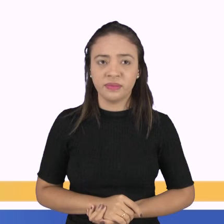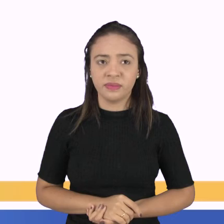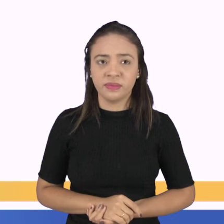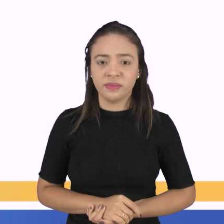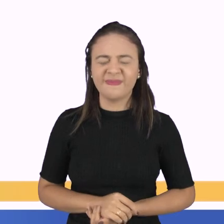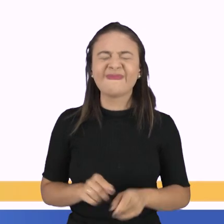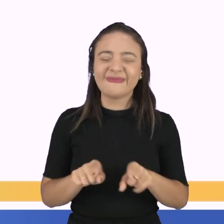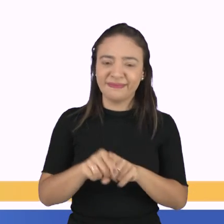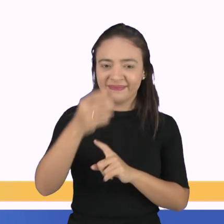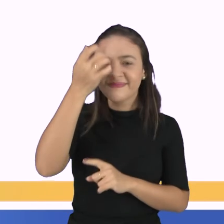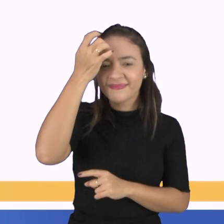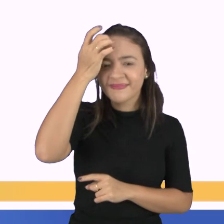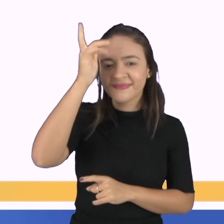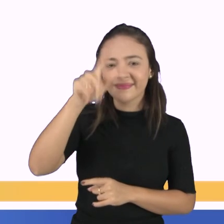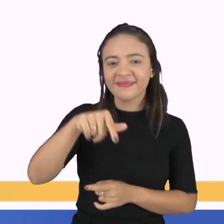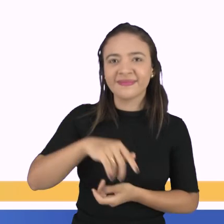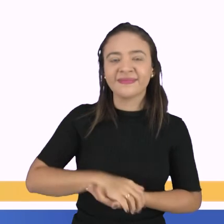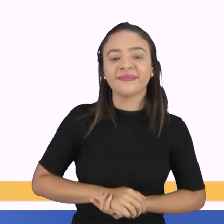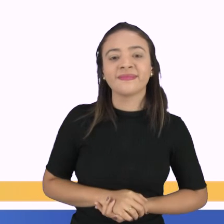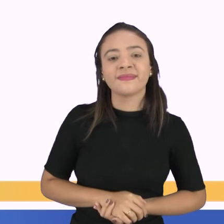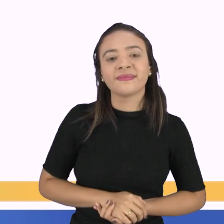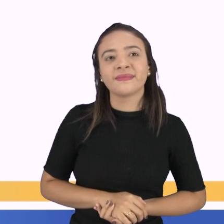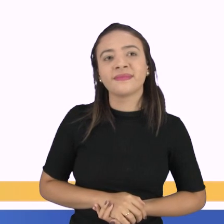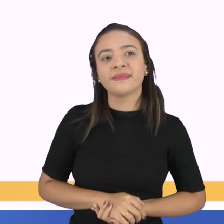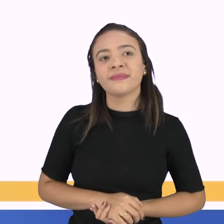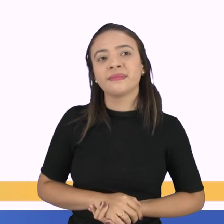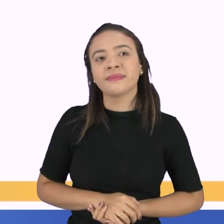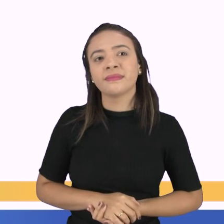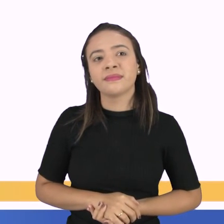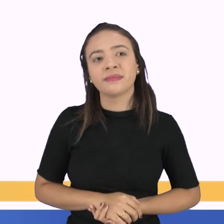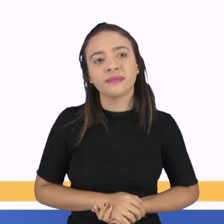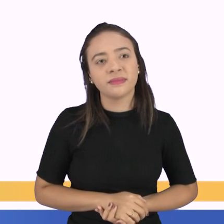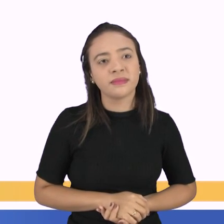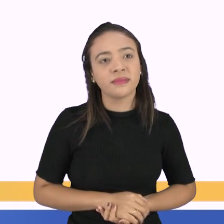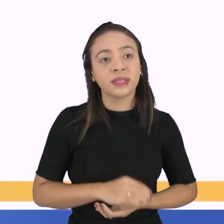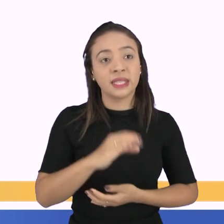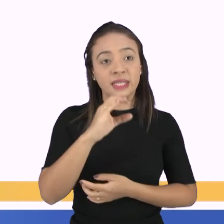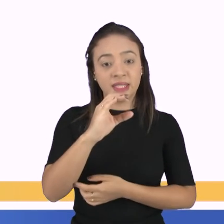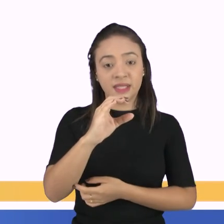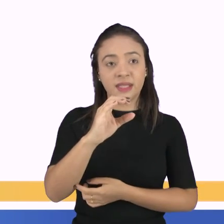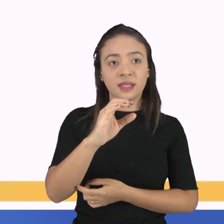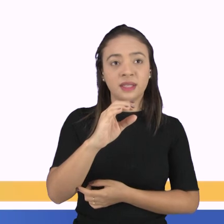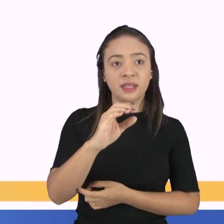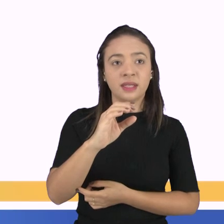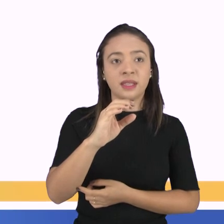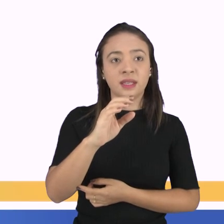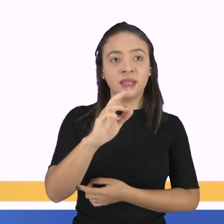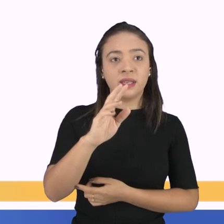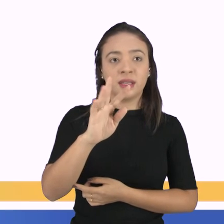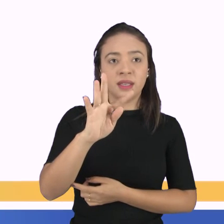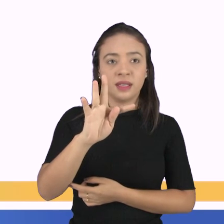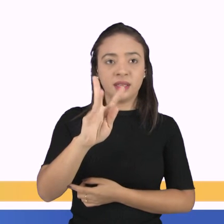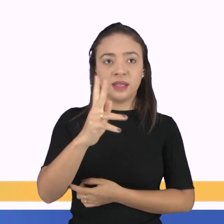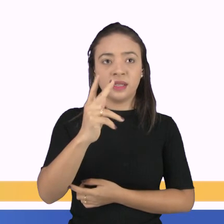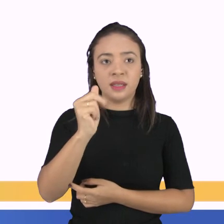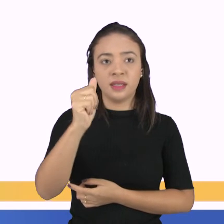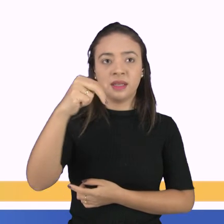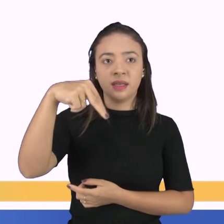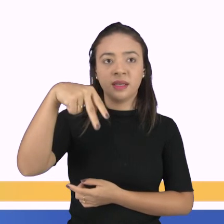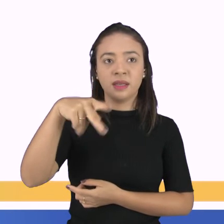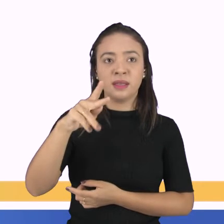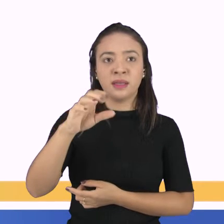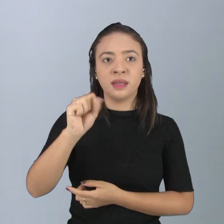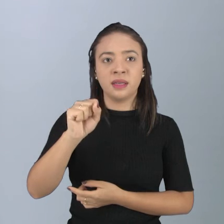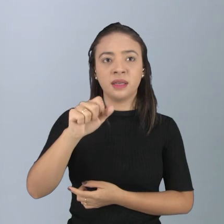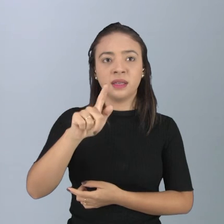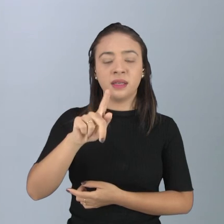tá fácil, né? Ficou bem conhecida essa celebração por causa do Todo Mundo Odeia o Chris. Então nós temos aí o